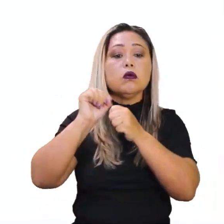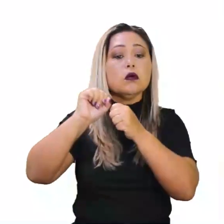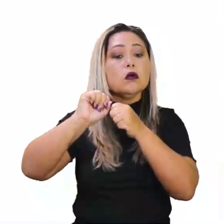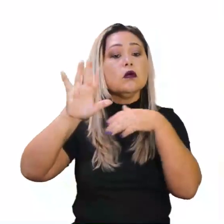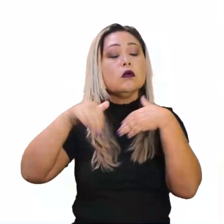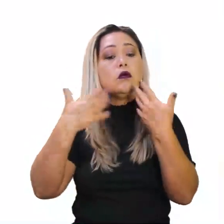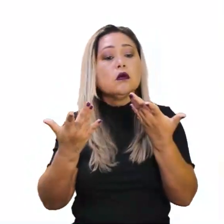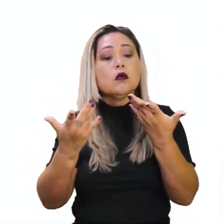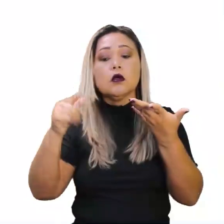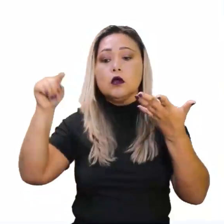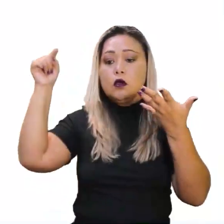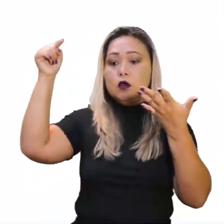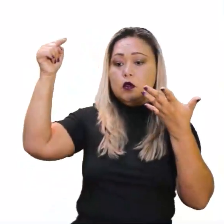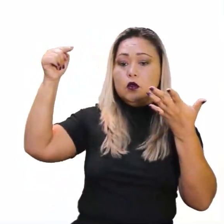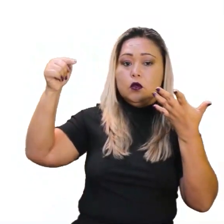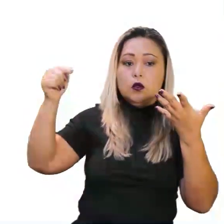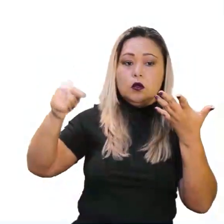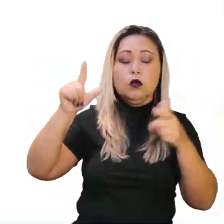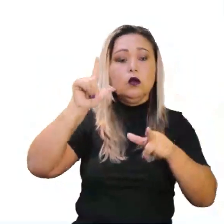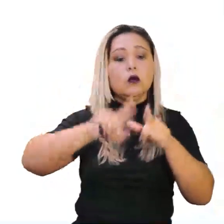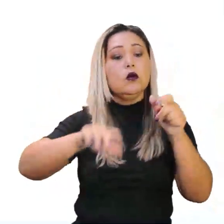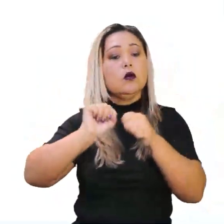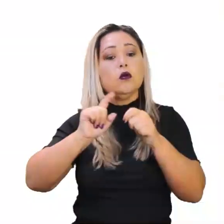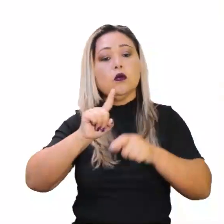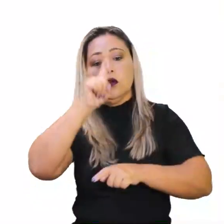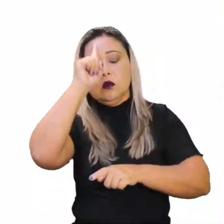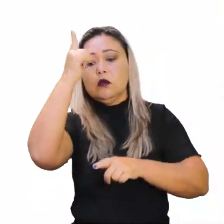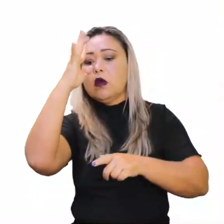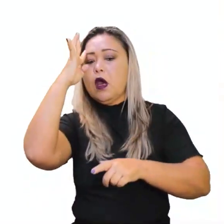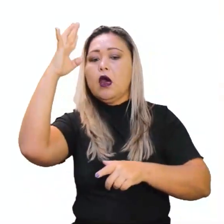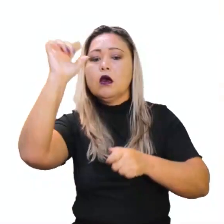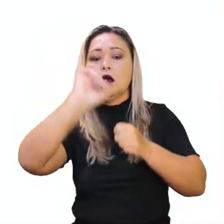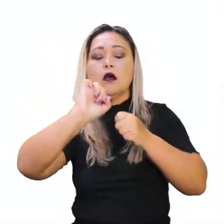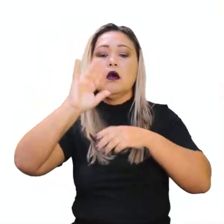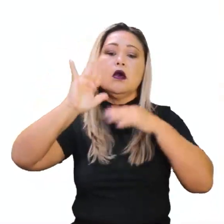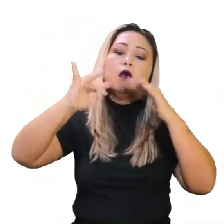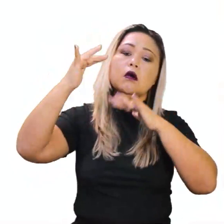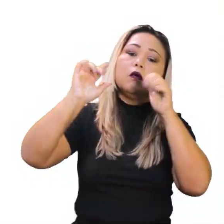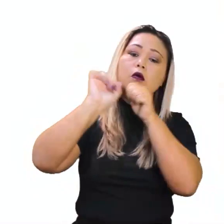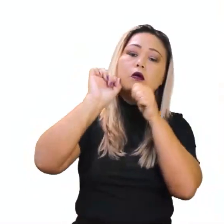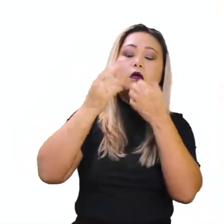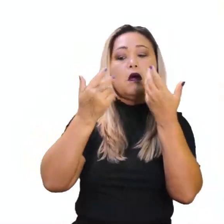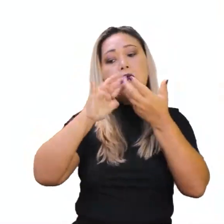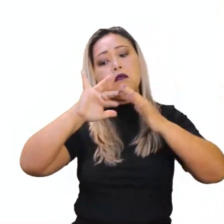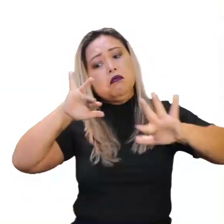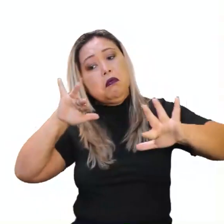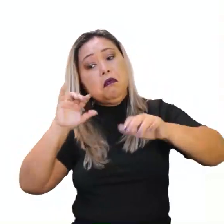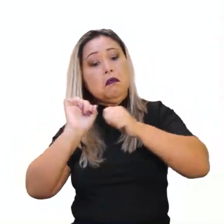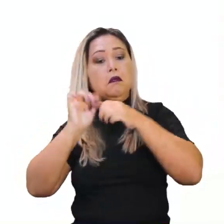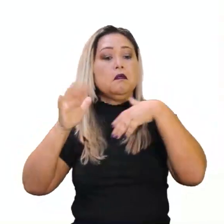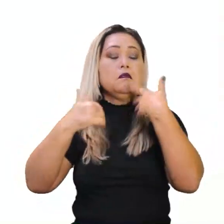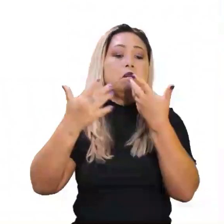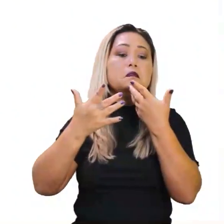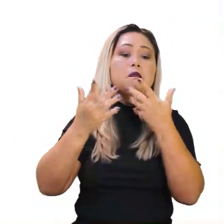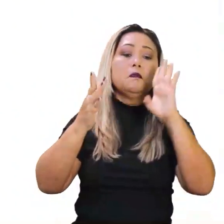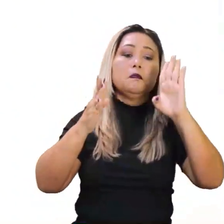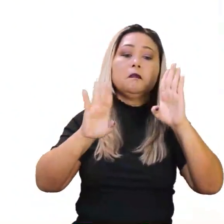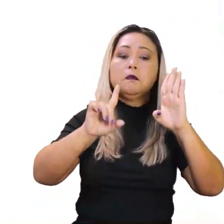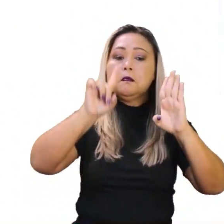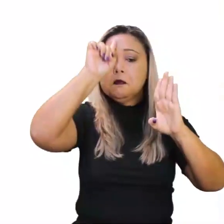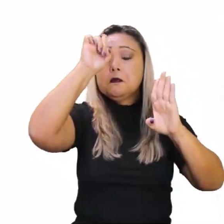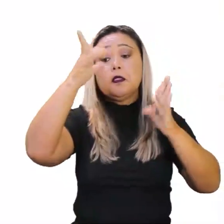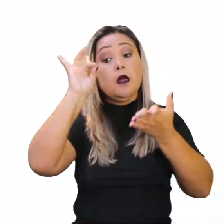Vamos aí às alternativas, pessoal. Letra A, criar de modo imaginário tanto harmonias quanto desarmonias. Letra